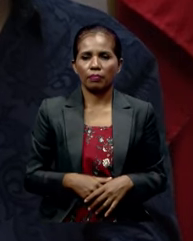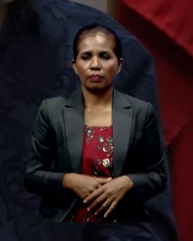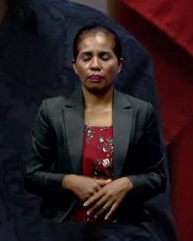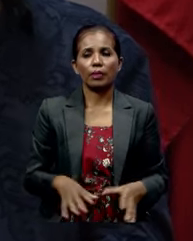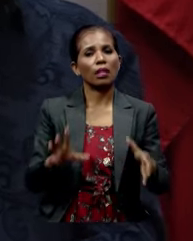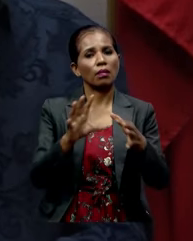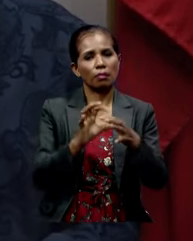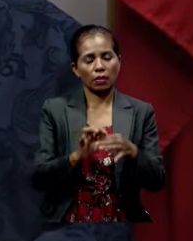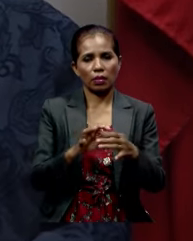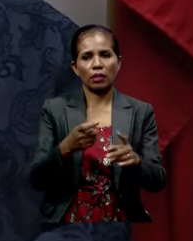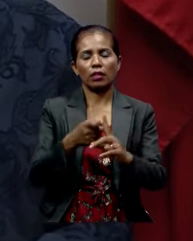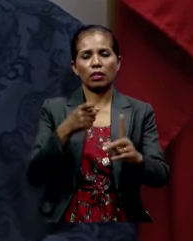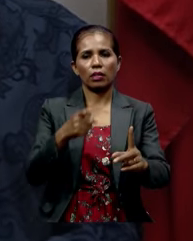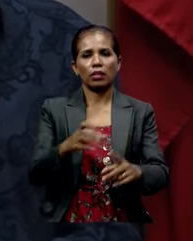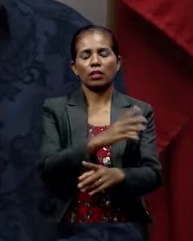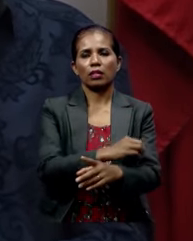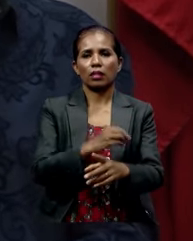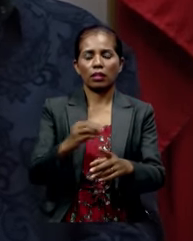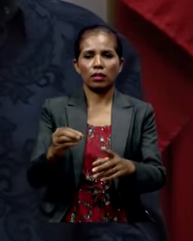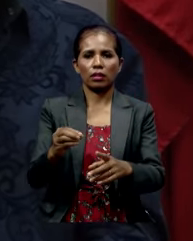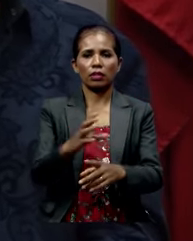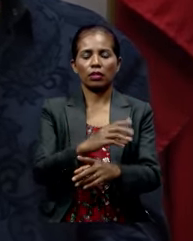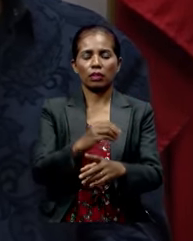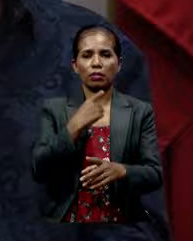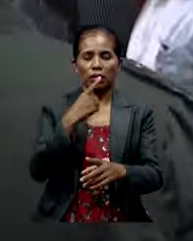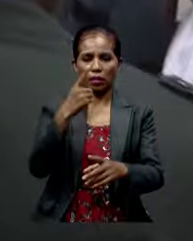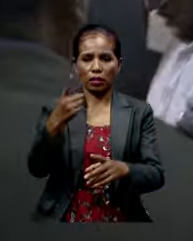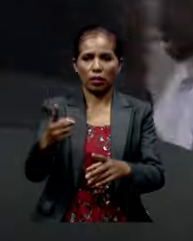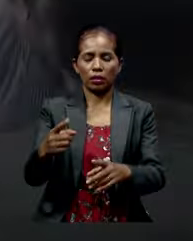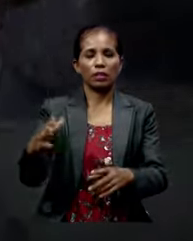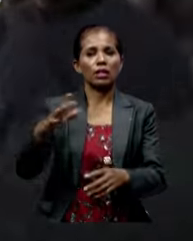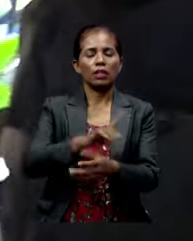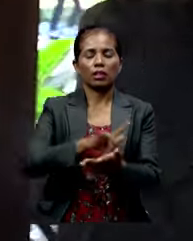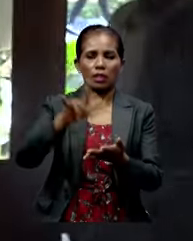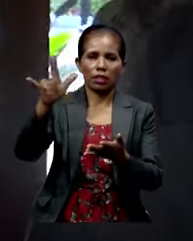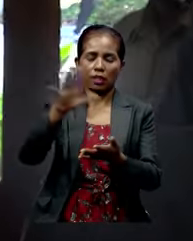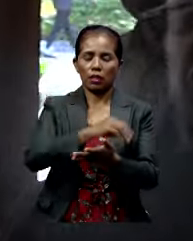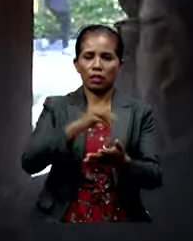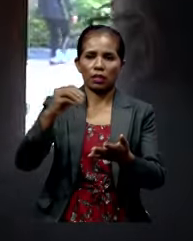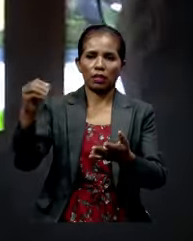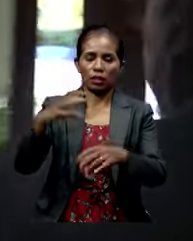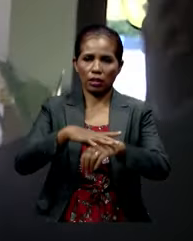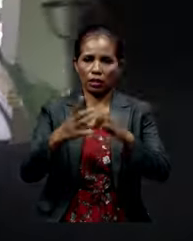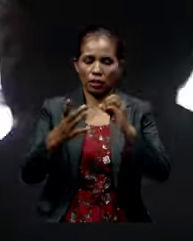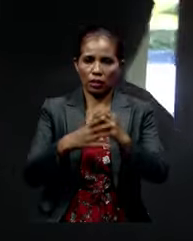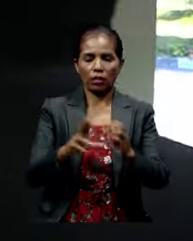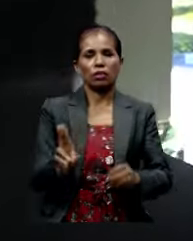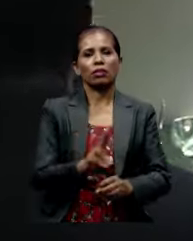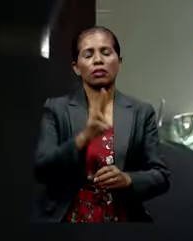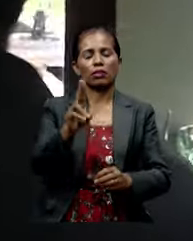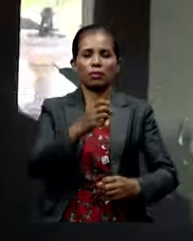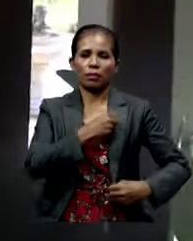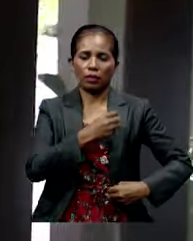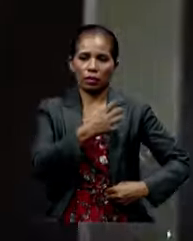Membro Hirakne, composto-se componente terrestre, componente naval, componente aéreo, unidade polícia militar, unidade falentil, unidade